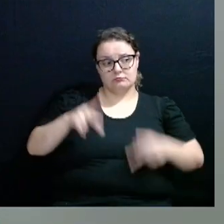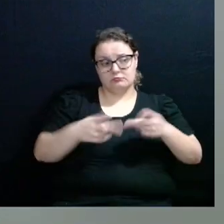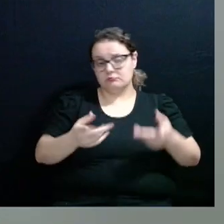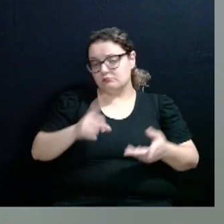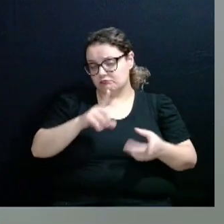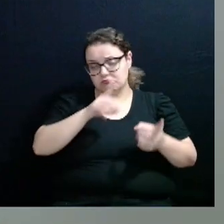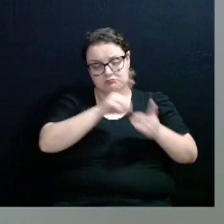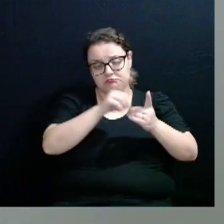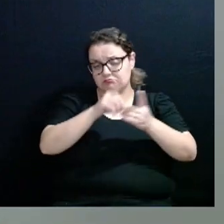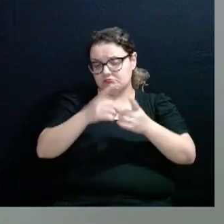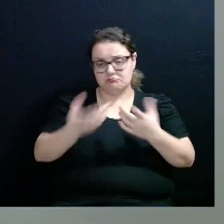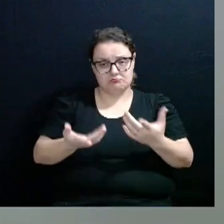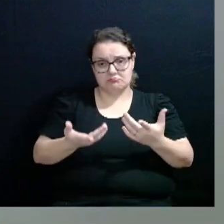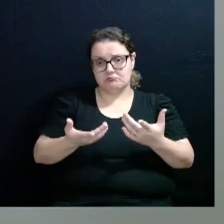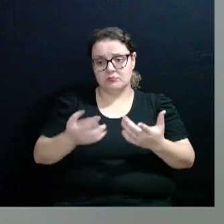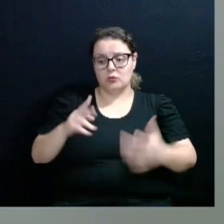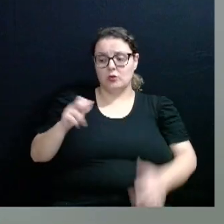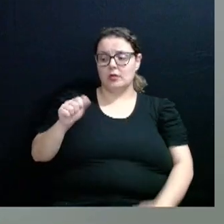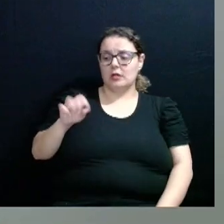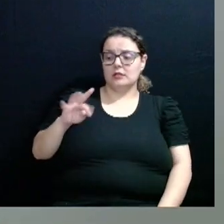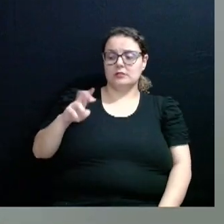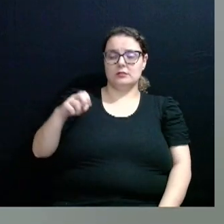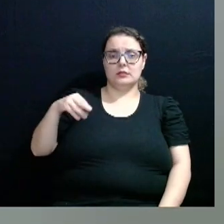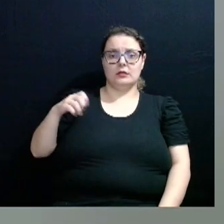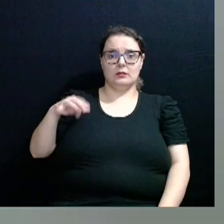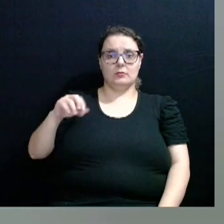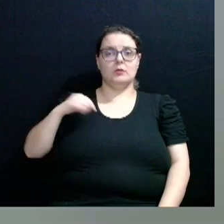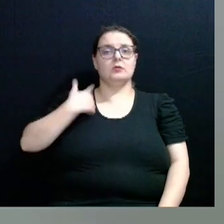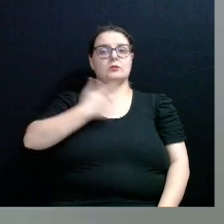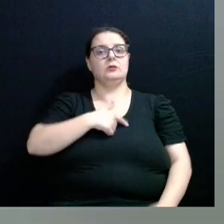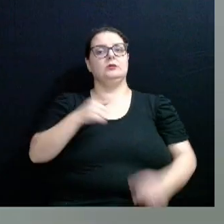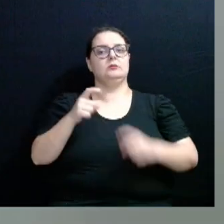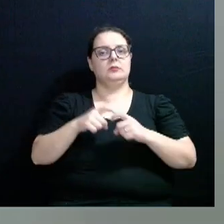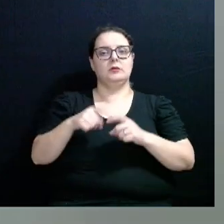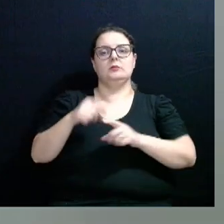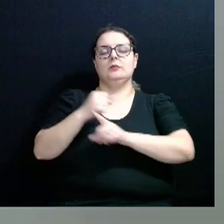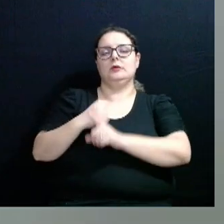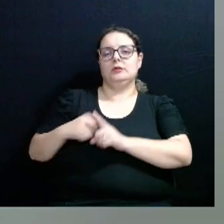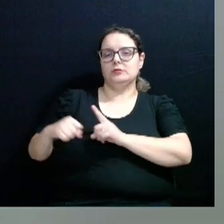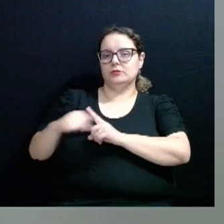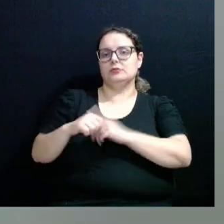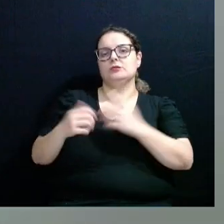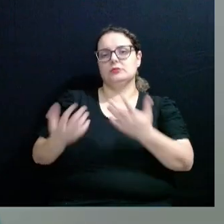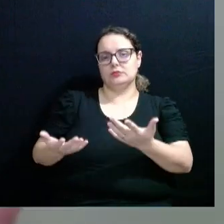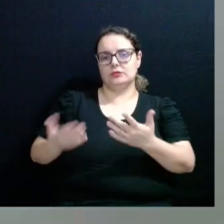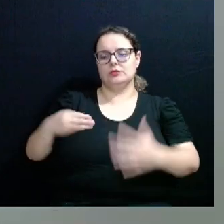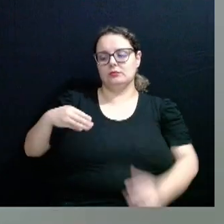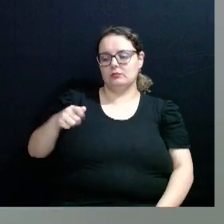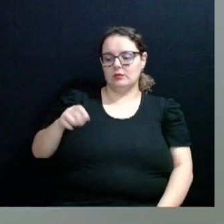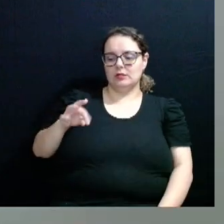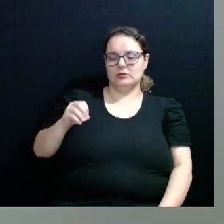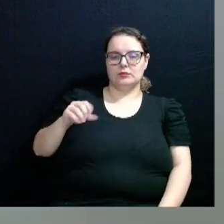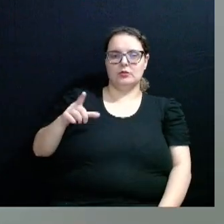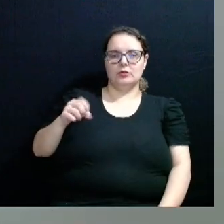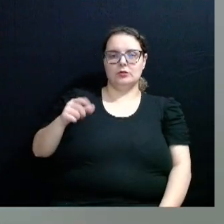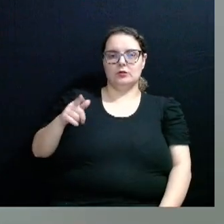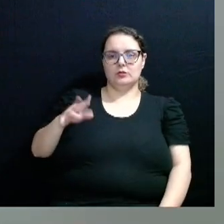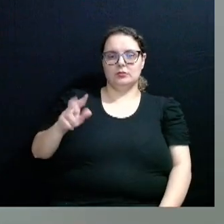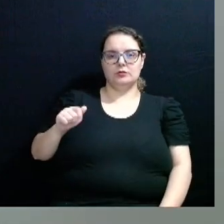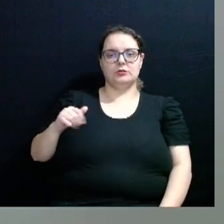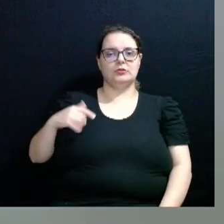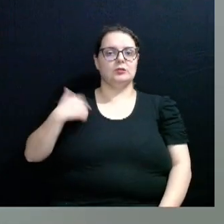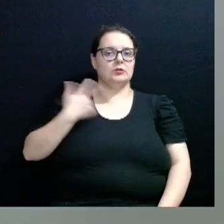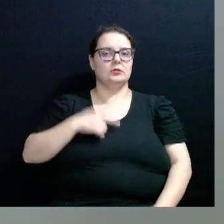desse rastreamento. Apesar de nós médicos da sociedade de mastologia colocar sempre em nossas campanhas de Outubro